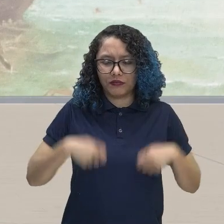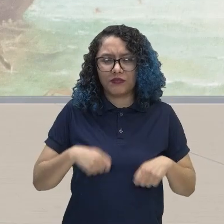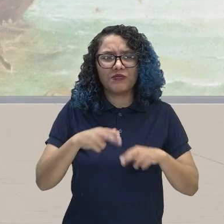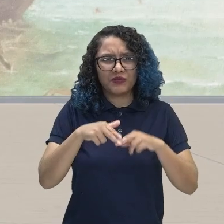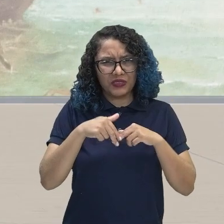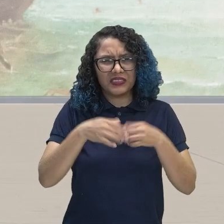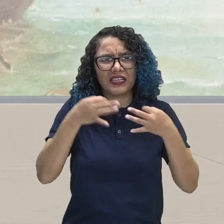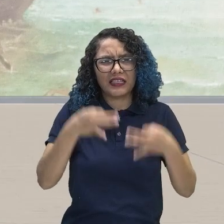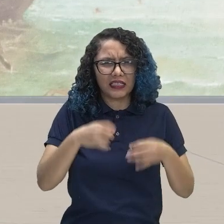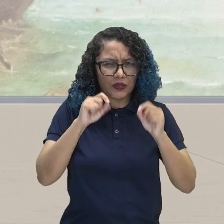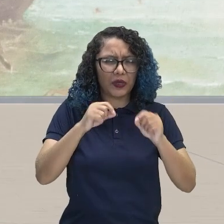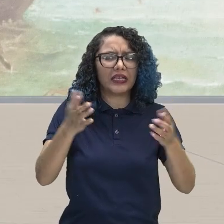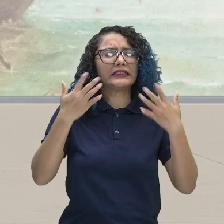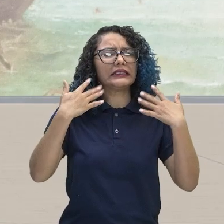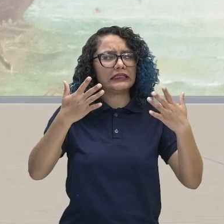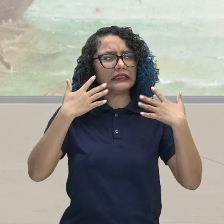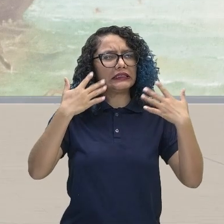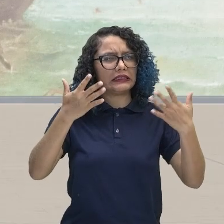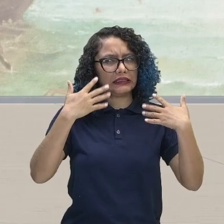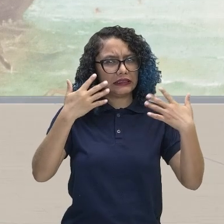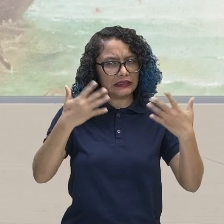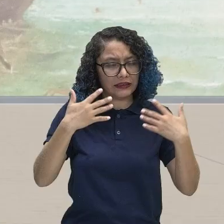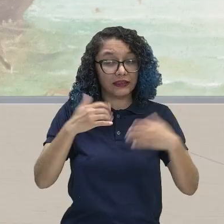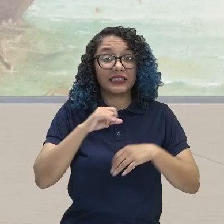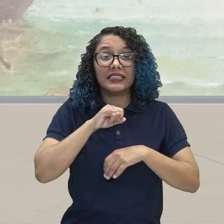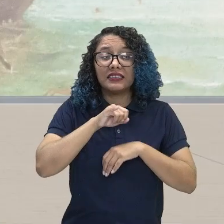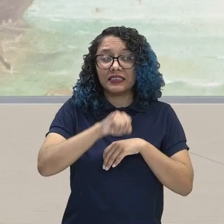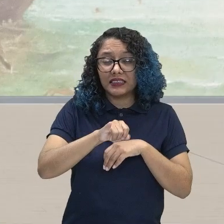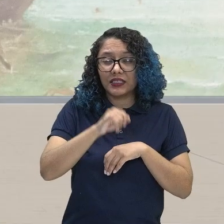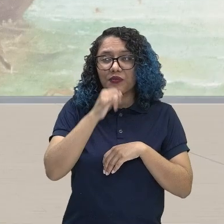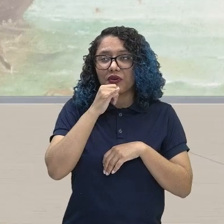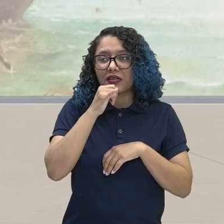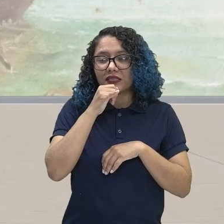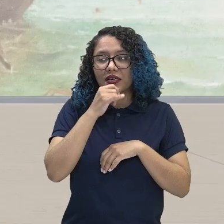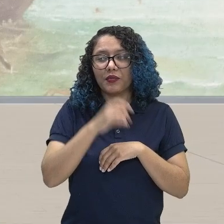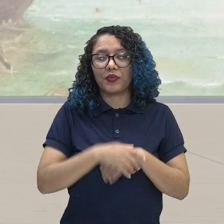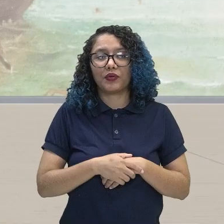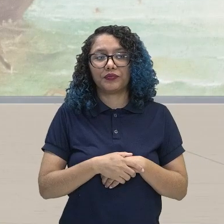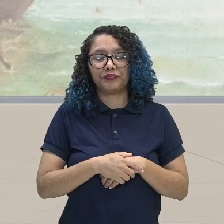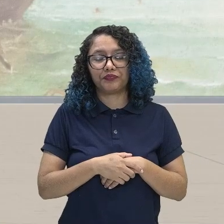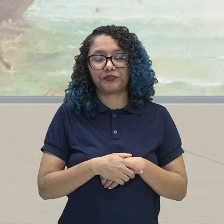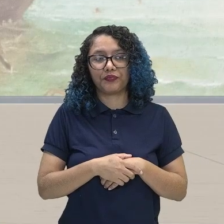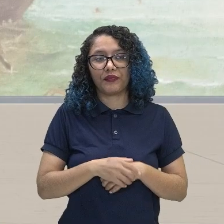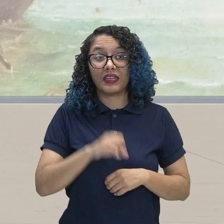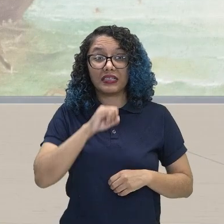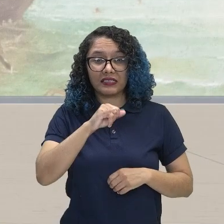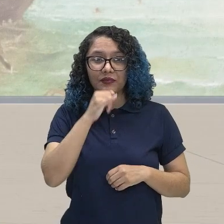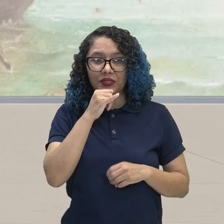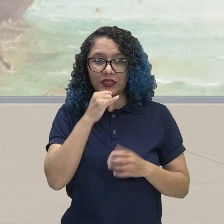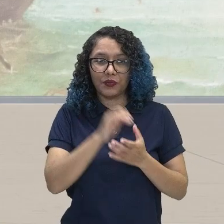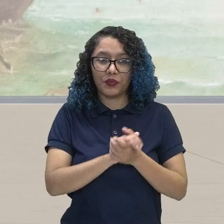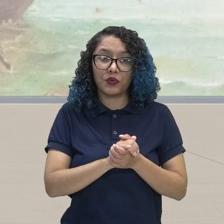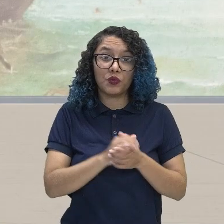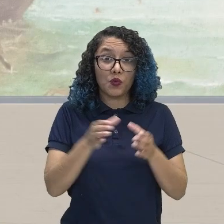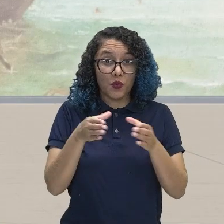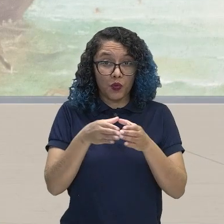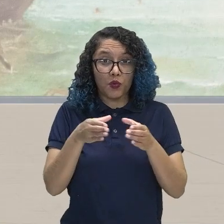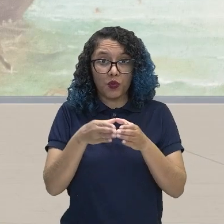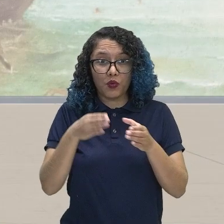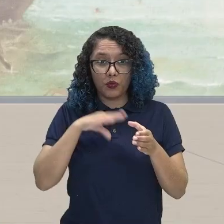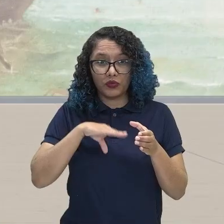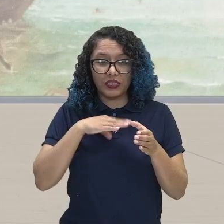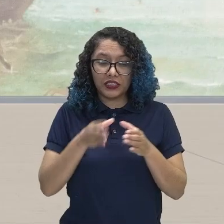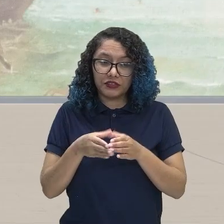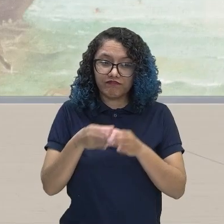calor. Então, se fosse o Brasil, os portugueses chegaram, né, no Brasil embaixo de uma bruta chuva,